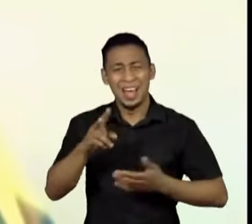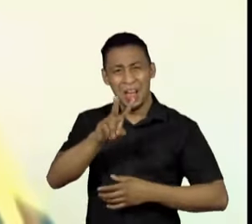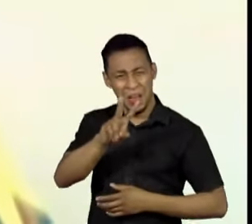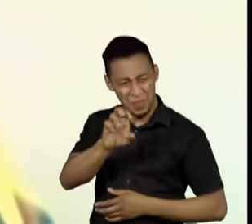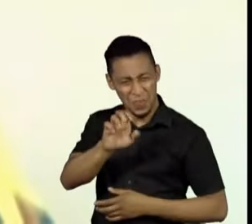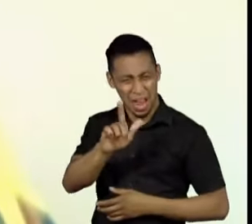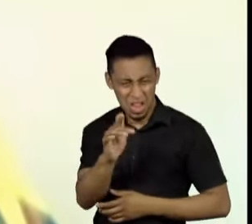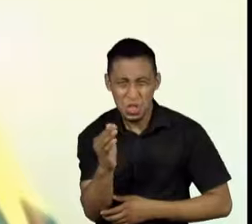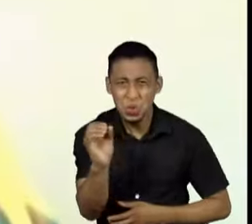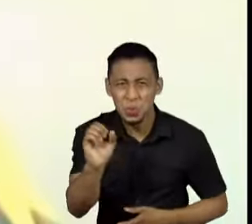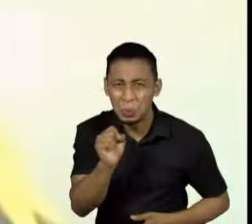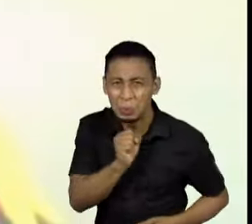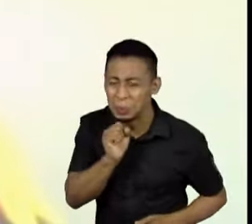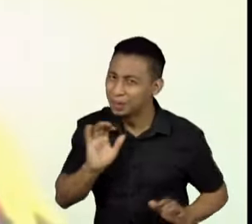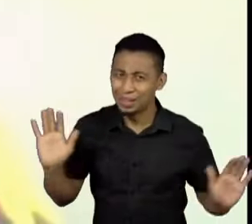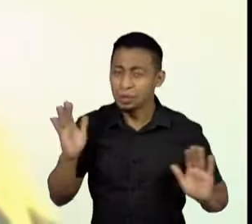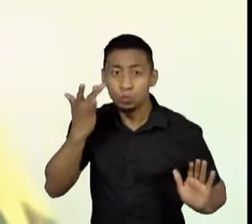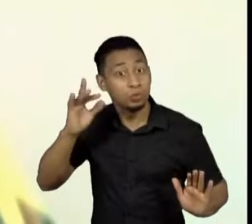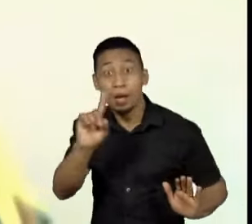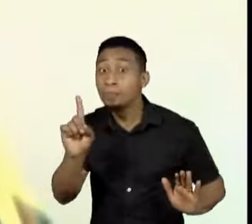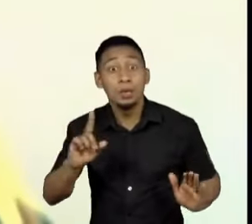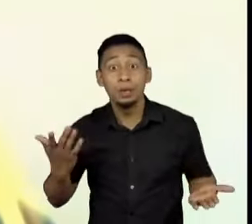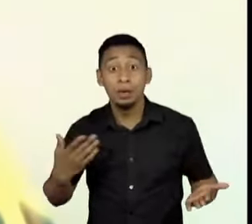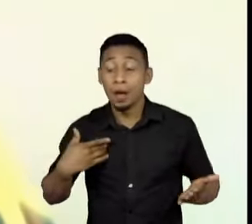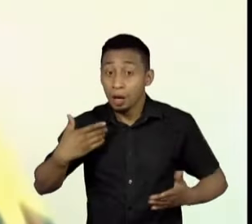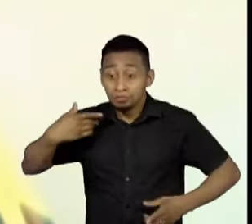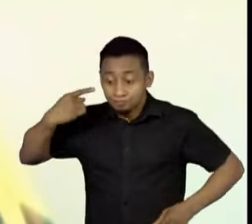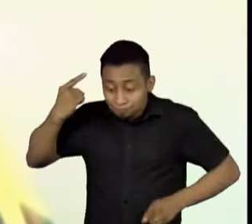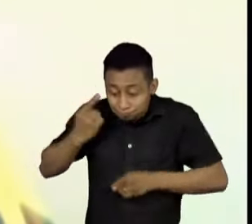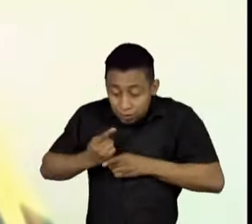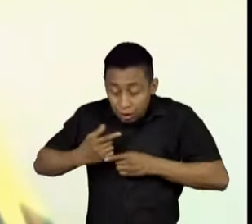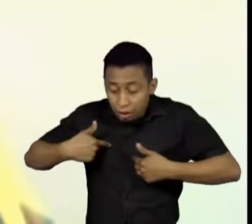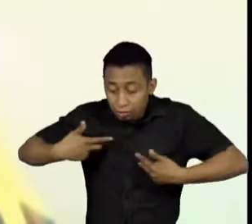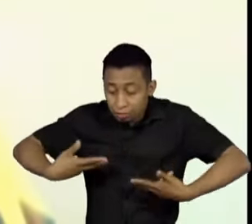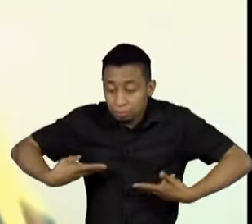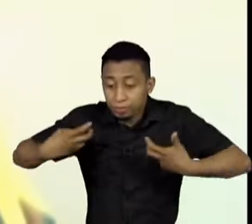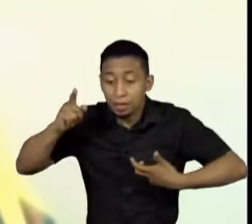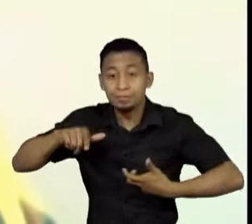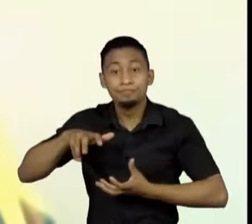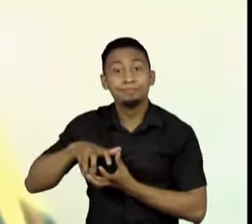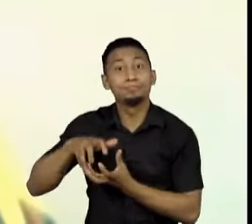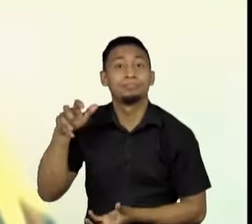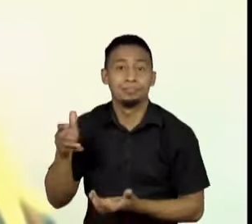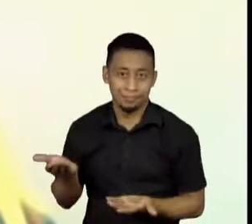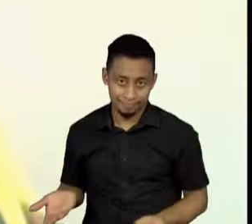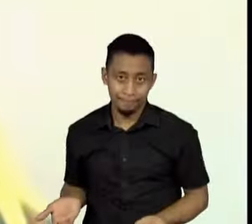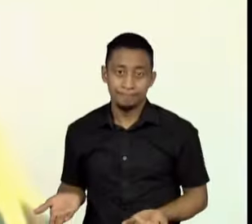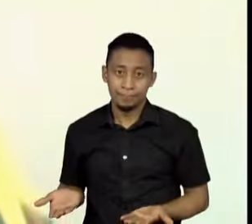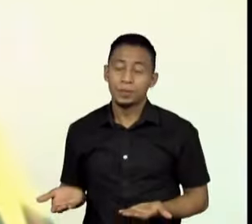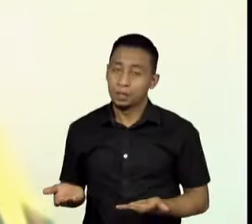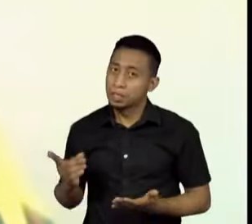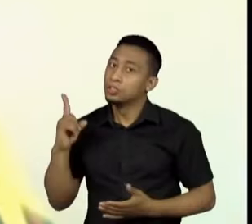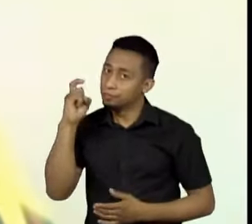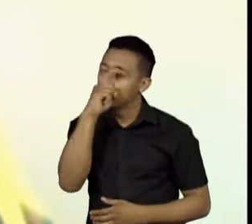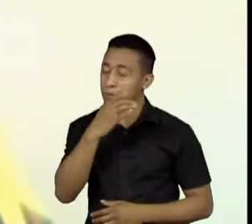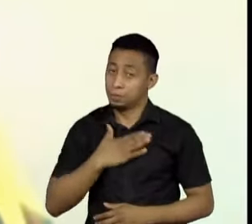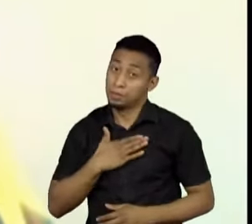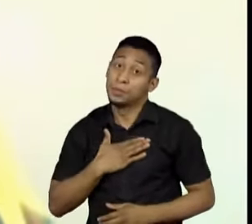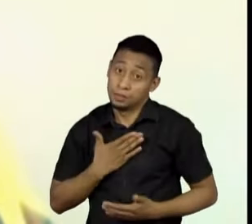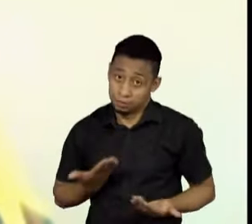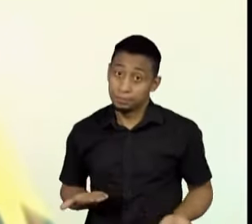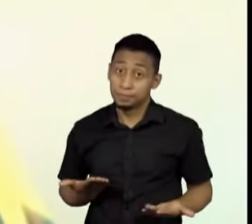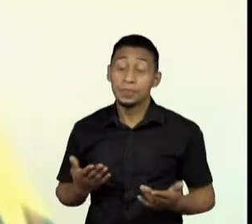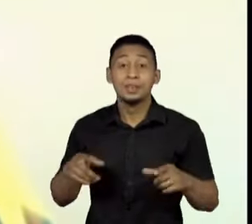e morrer, isso para mim foi muito difícil. E traduzir a